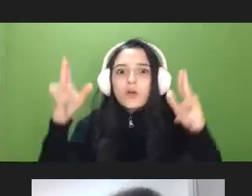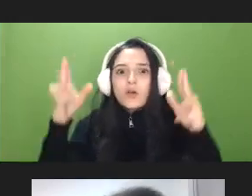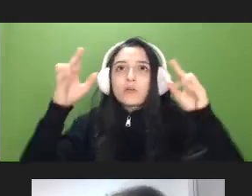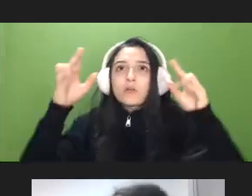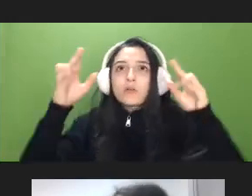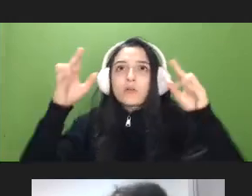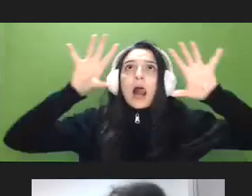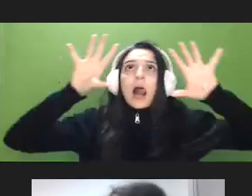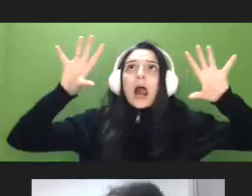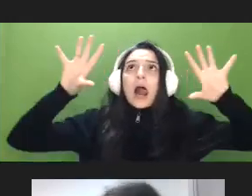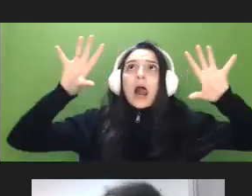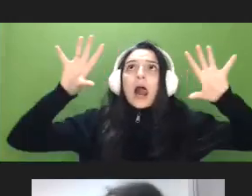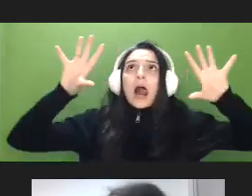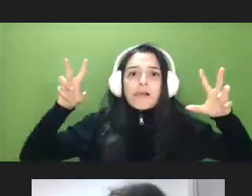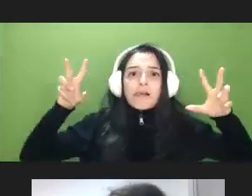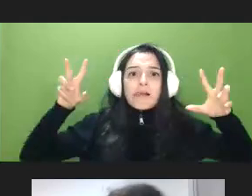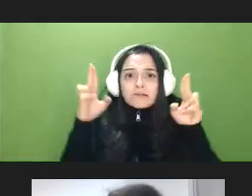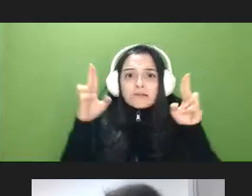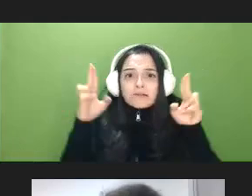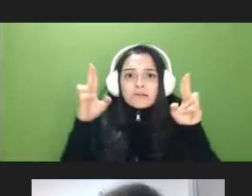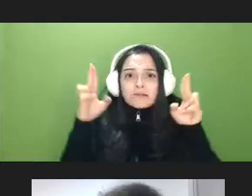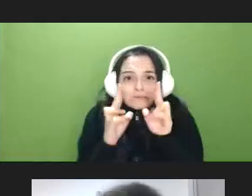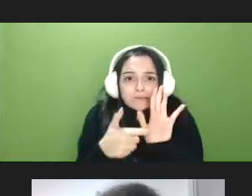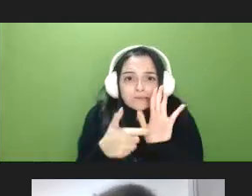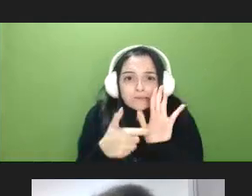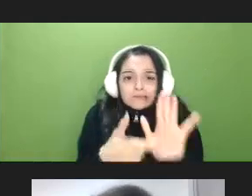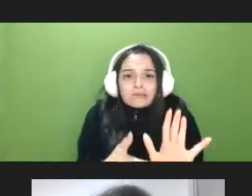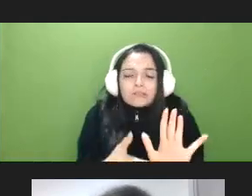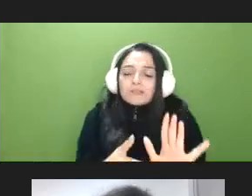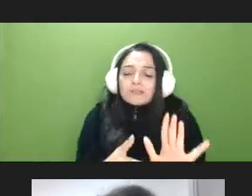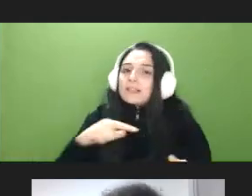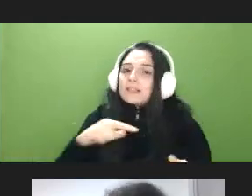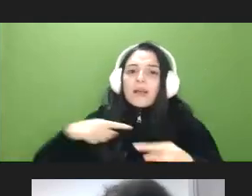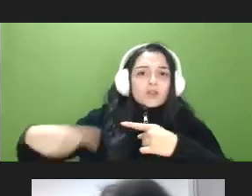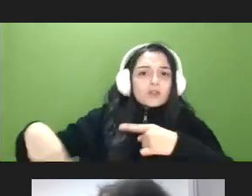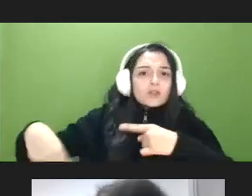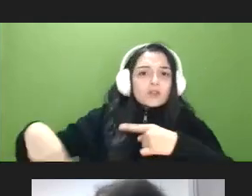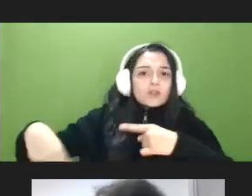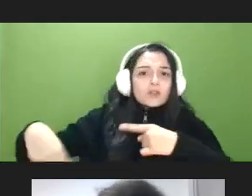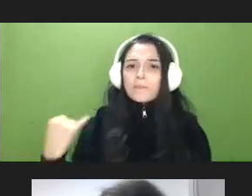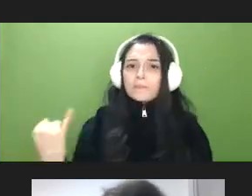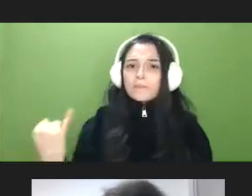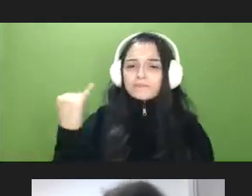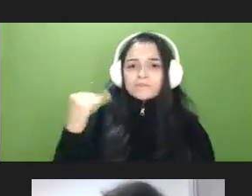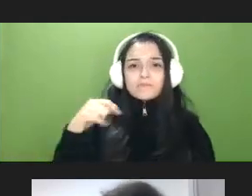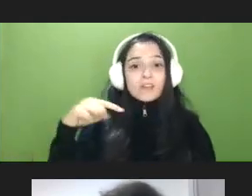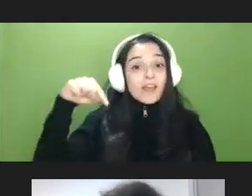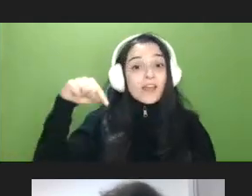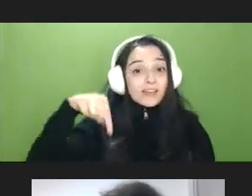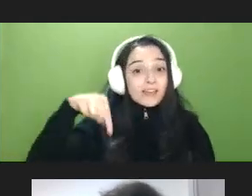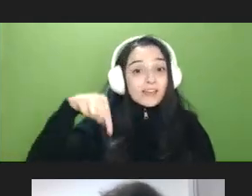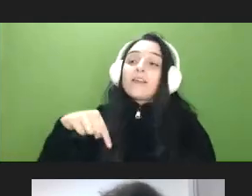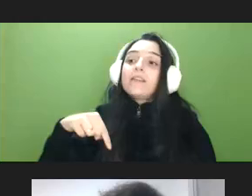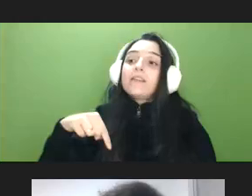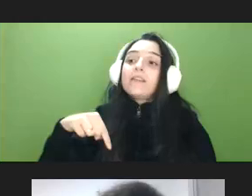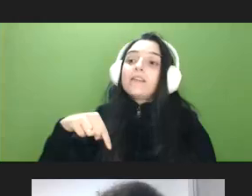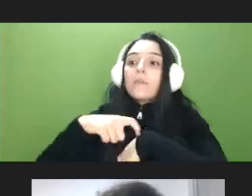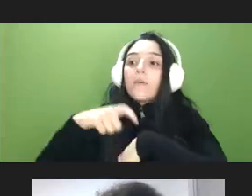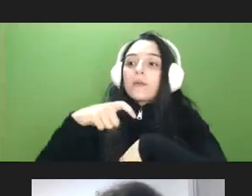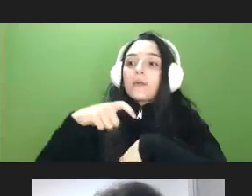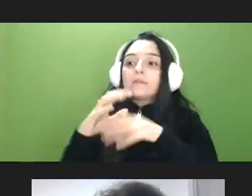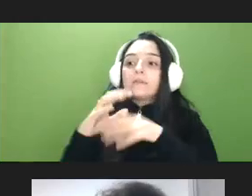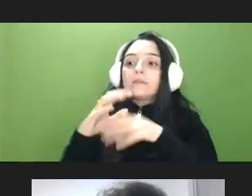existem muitas discussões extremamente importantes, e para esse contexto aqui, eu fui pensando em